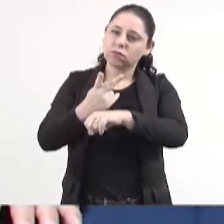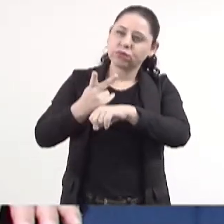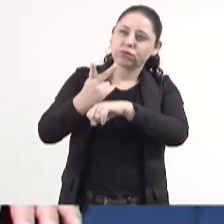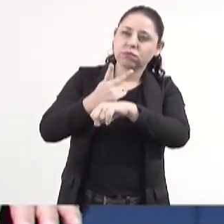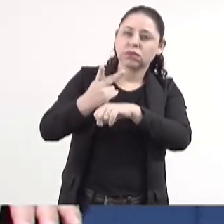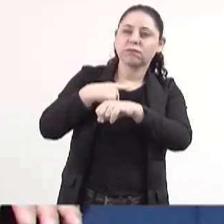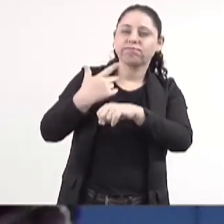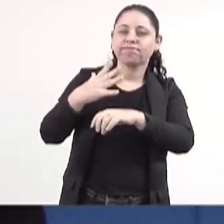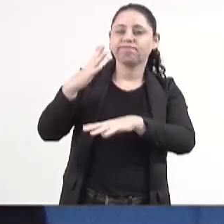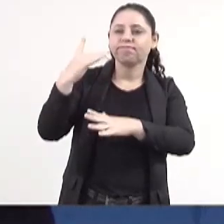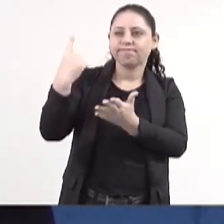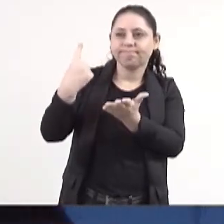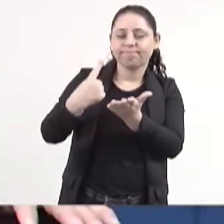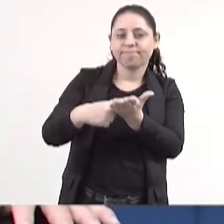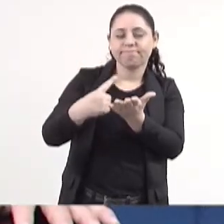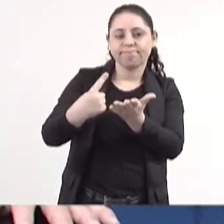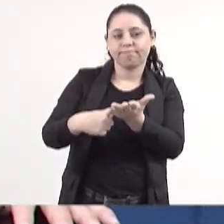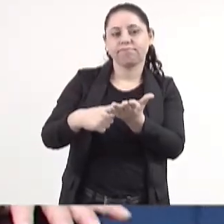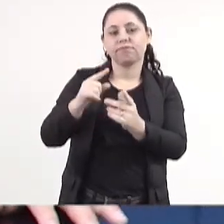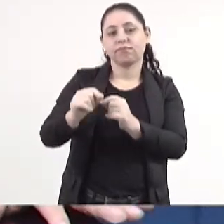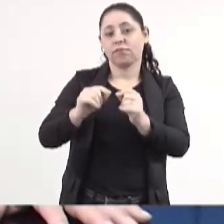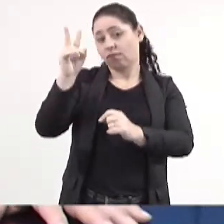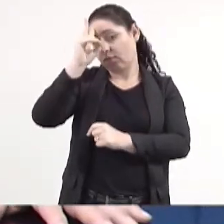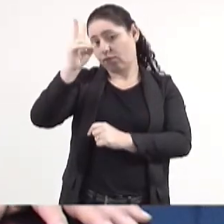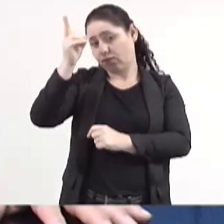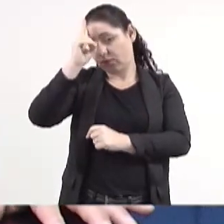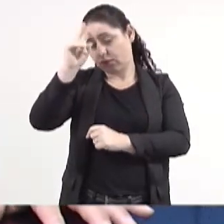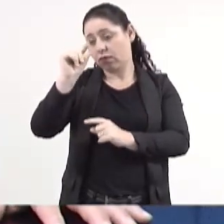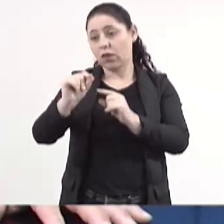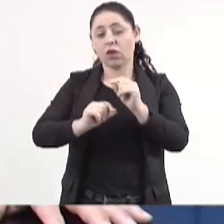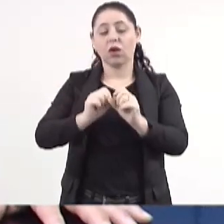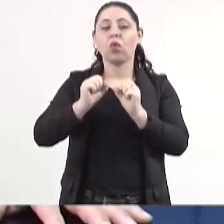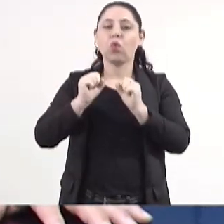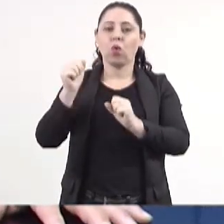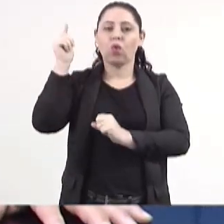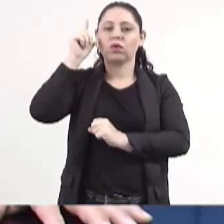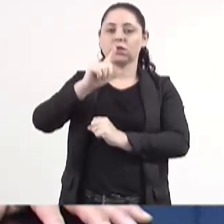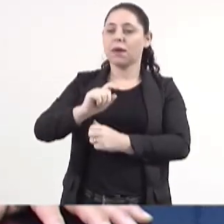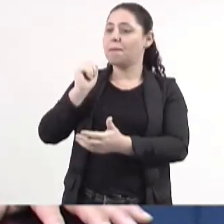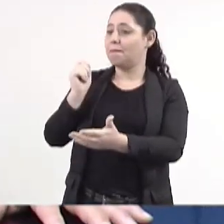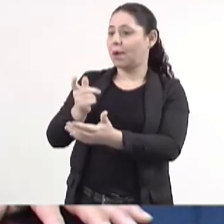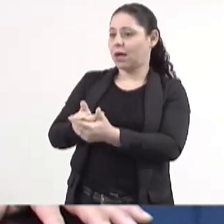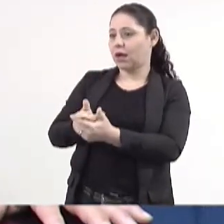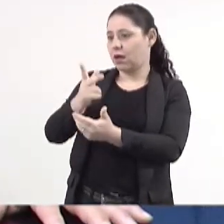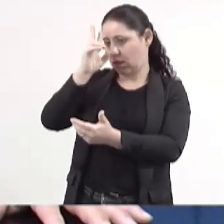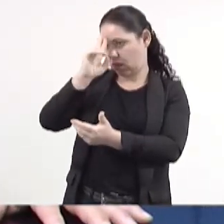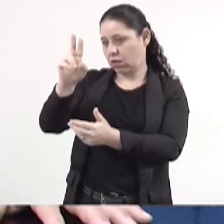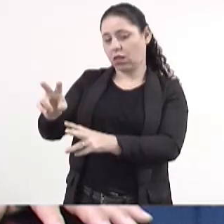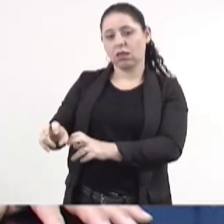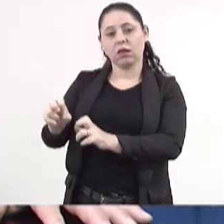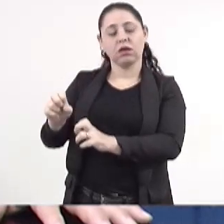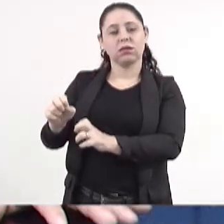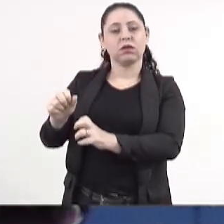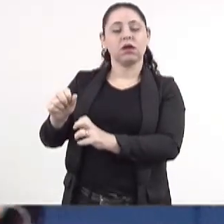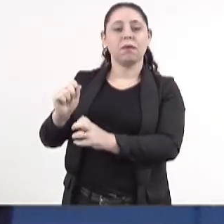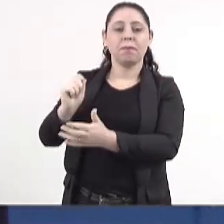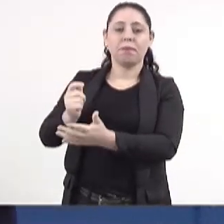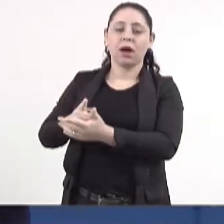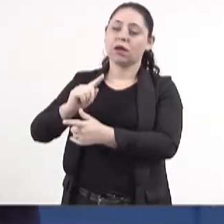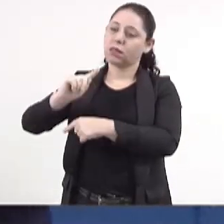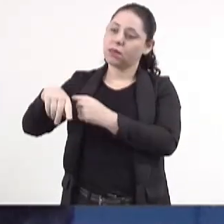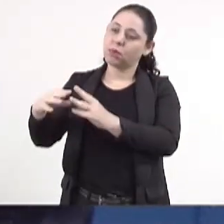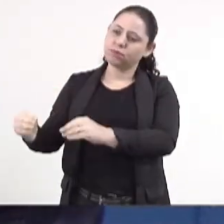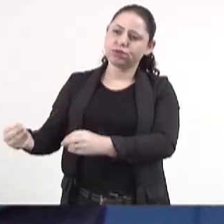busca esse acordo histórico para poder indenizar essas terras e a gente, quem sabe, dar um